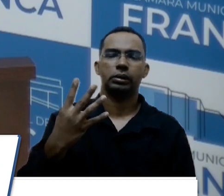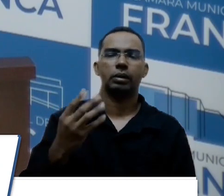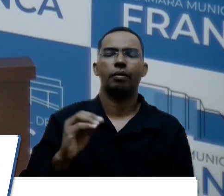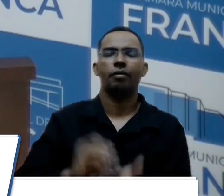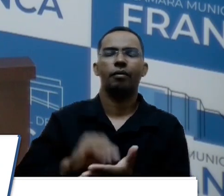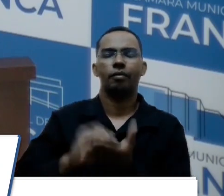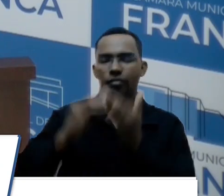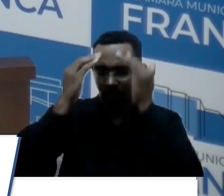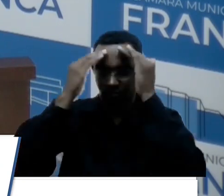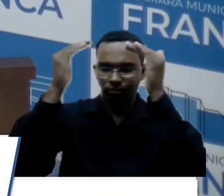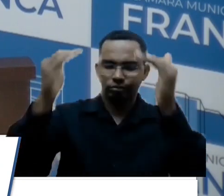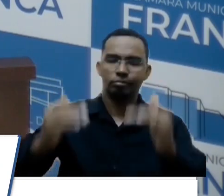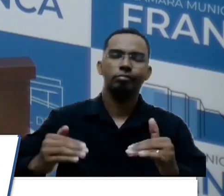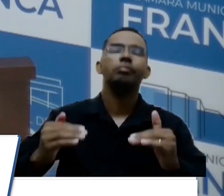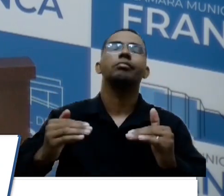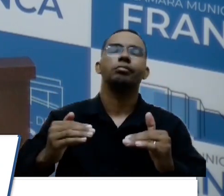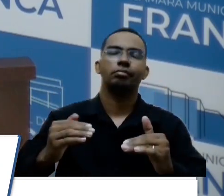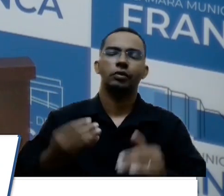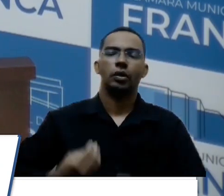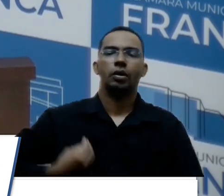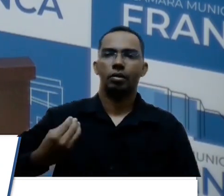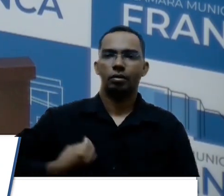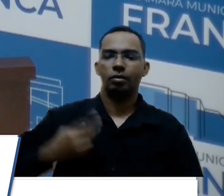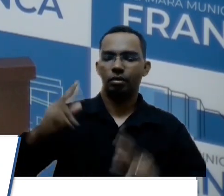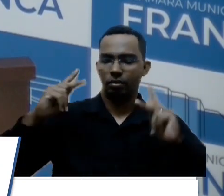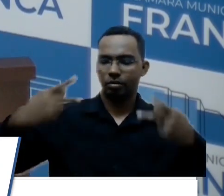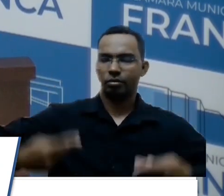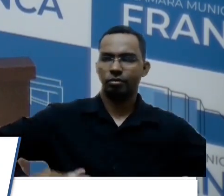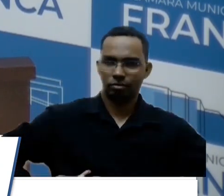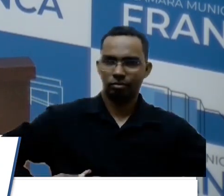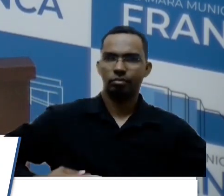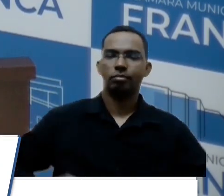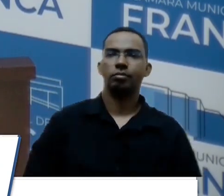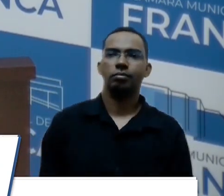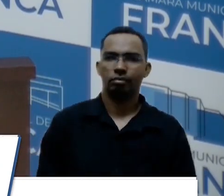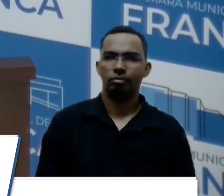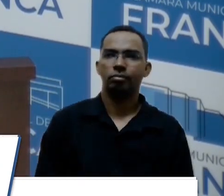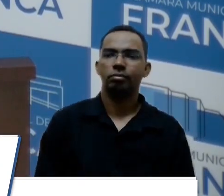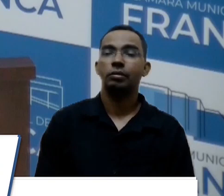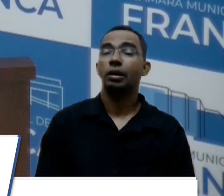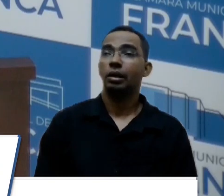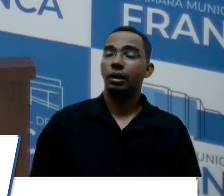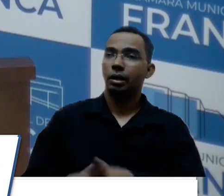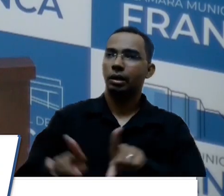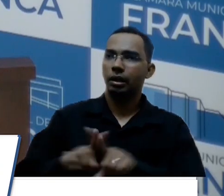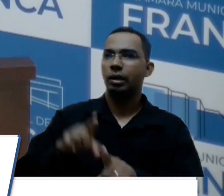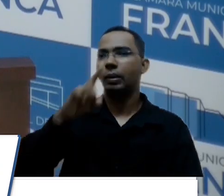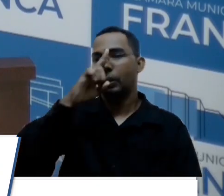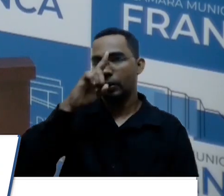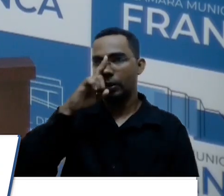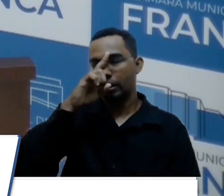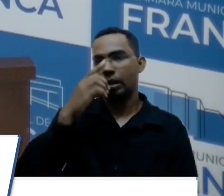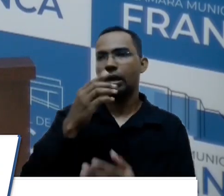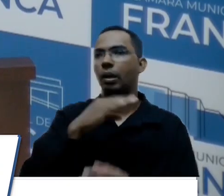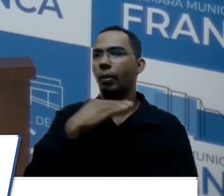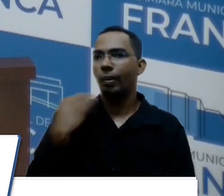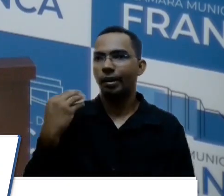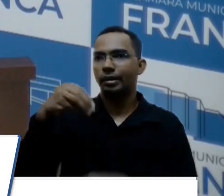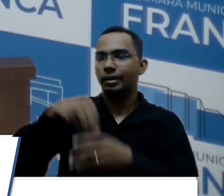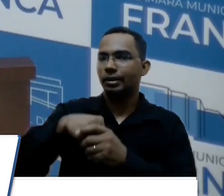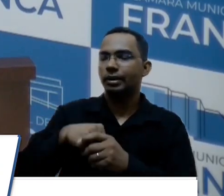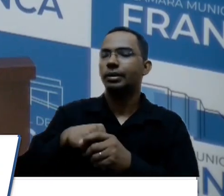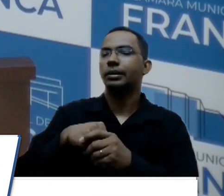total, um desrespeito com a vida humana. E o risco do paciente morrer dentro da ambulância, ele